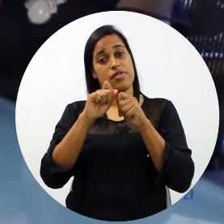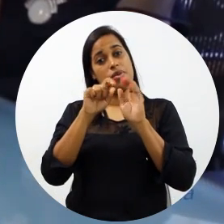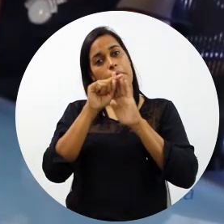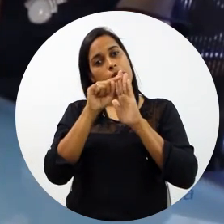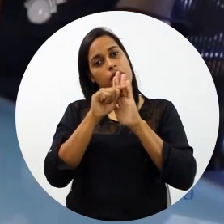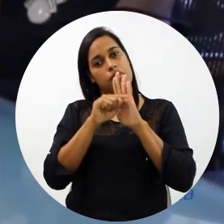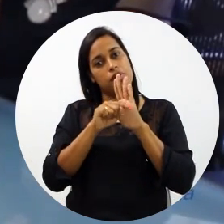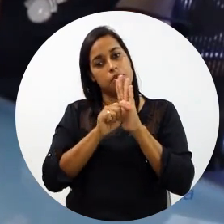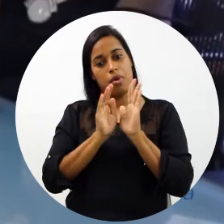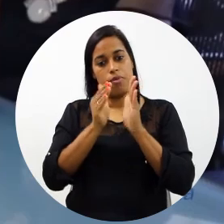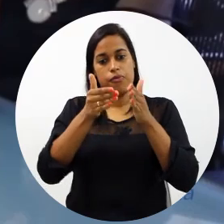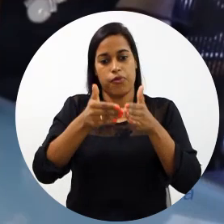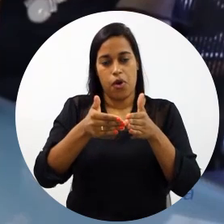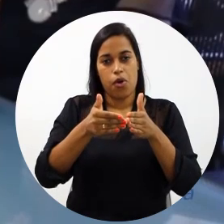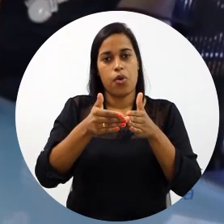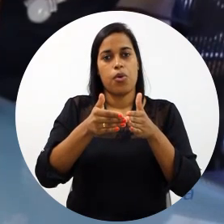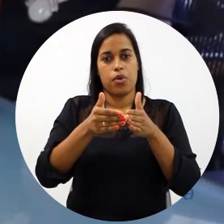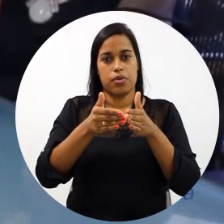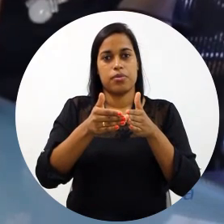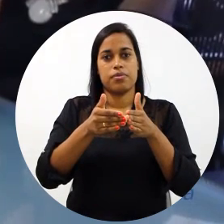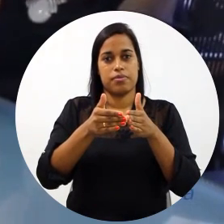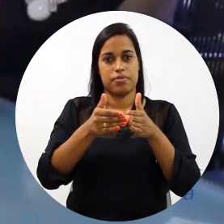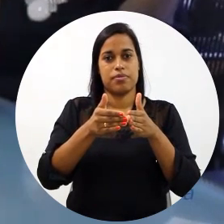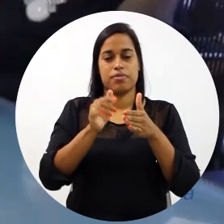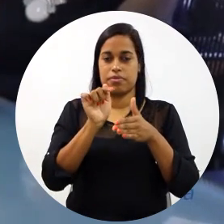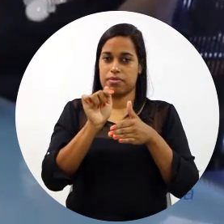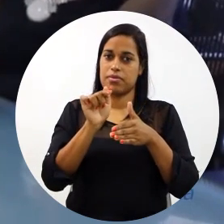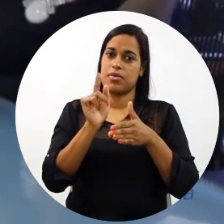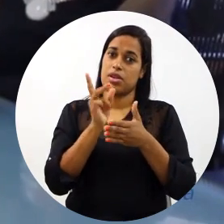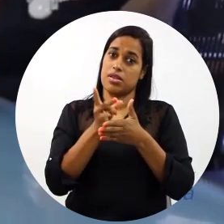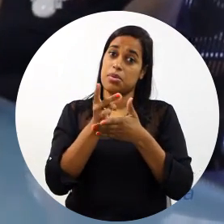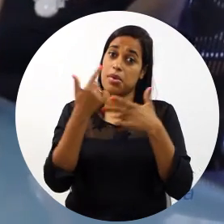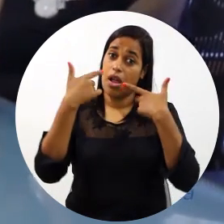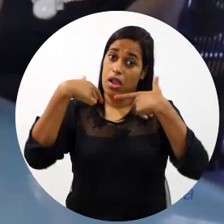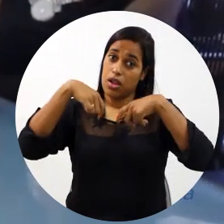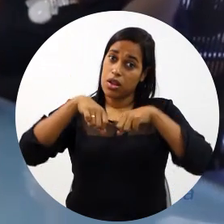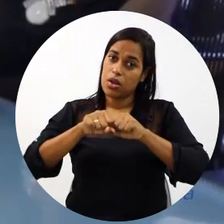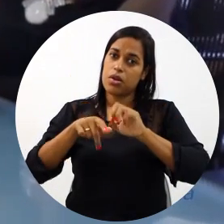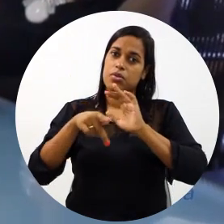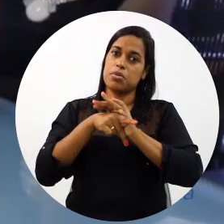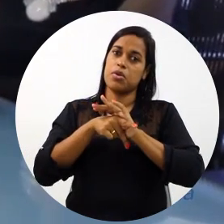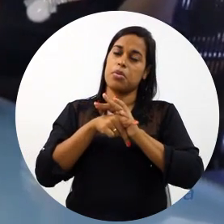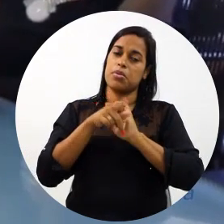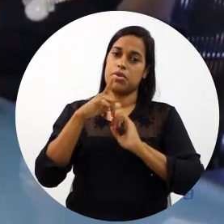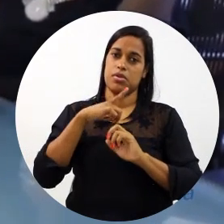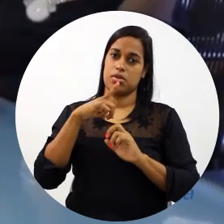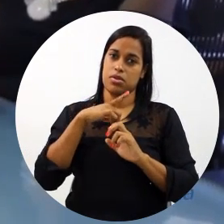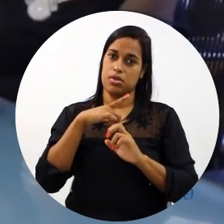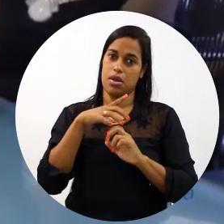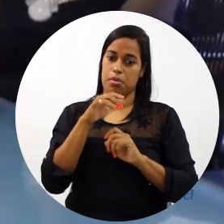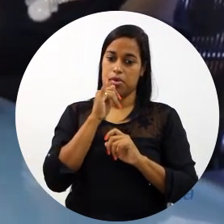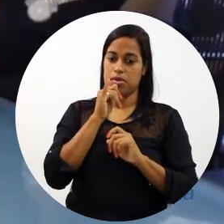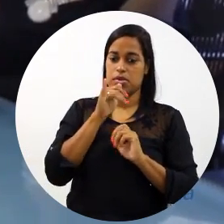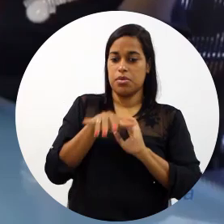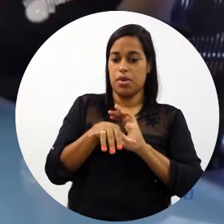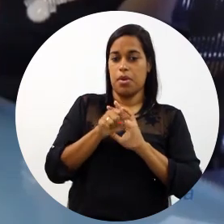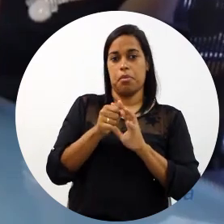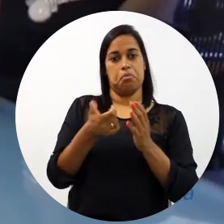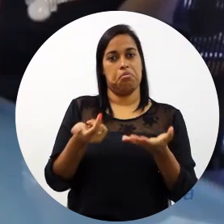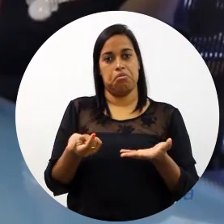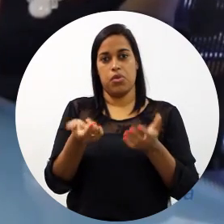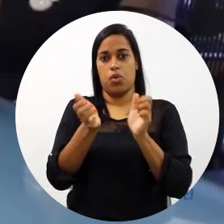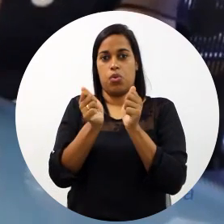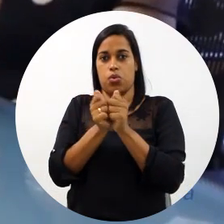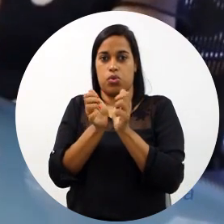né, que seja direcionado a esse público, sim, né, com a linguagem dele. E aí, quando você pega alguém, um par,